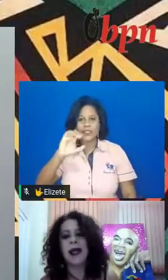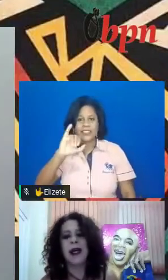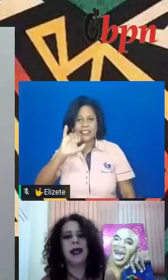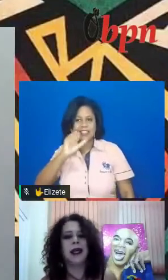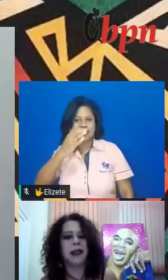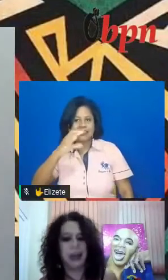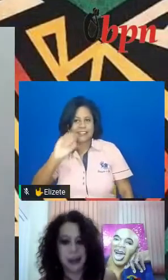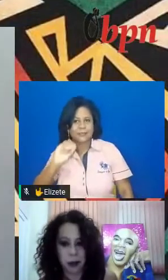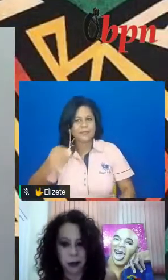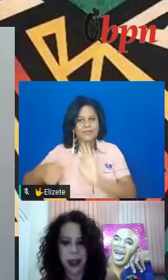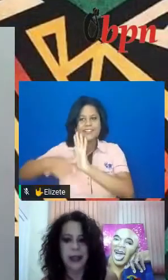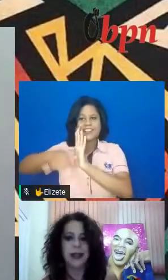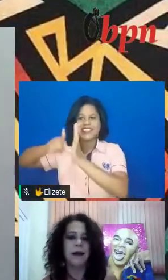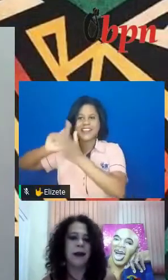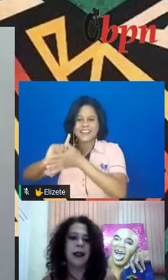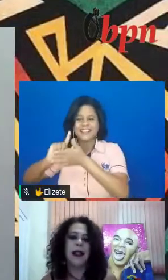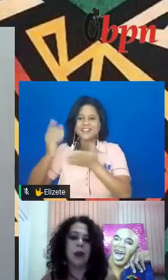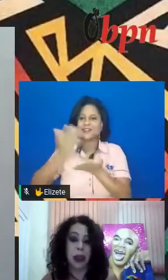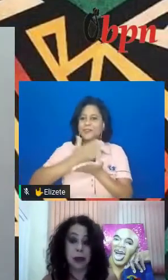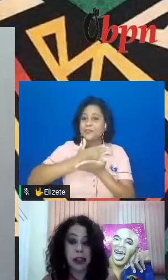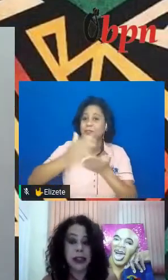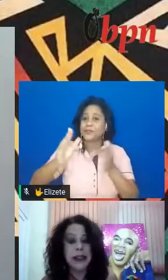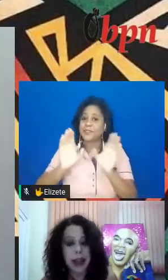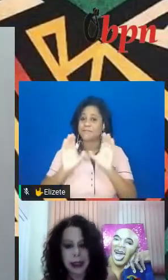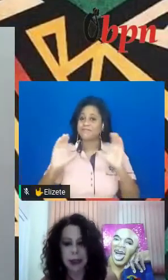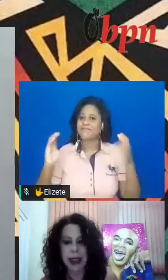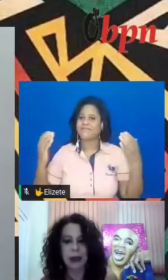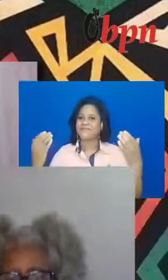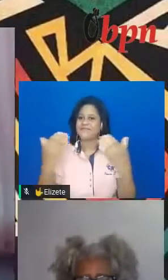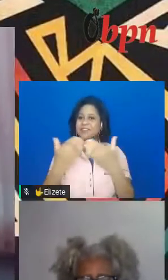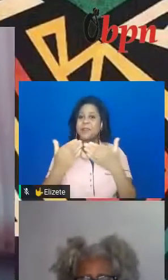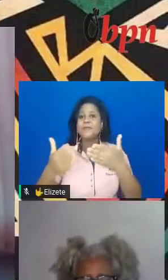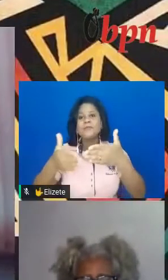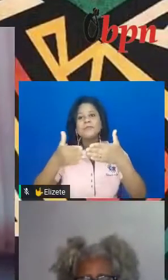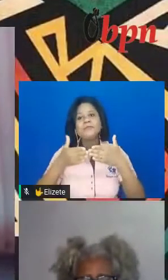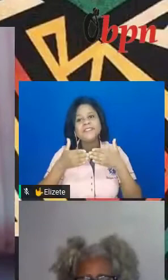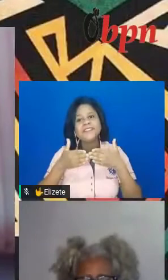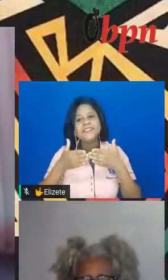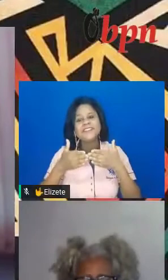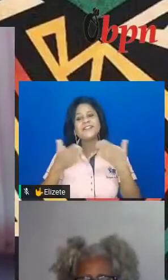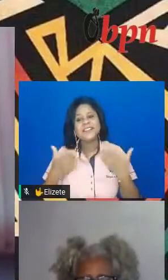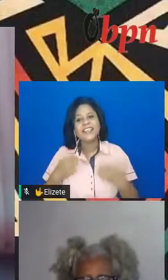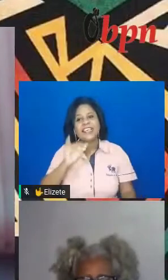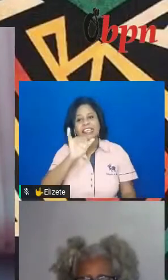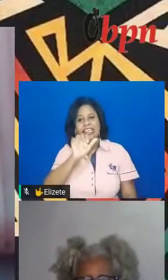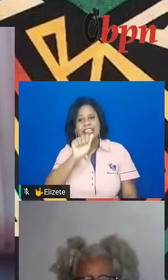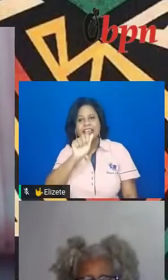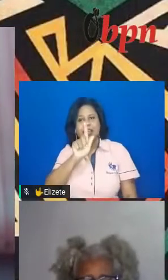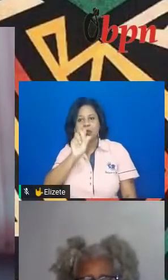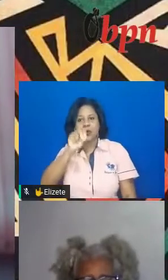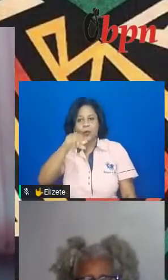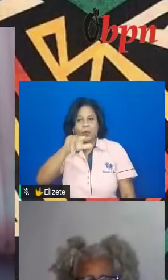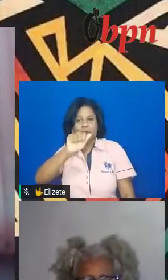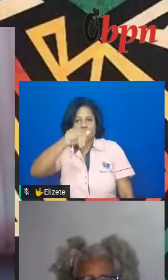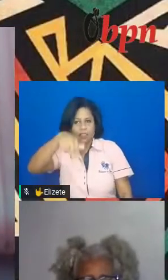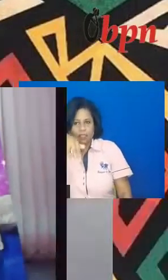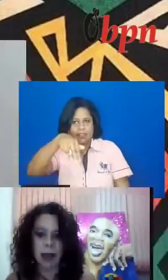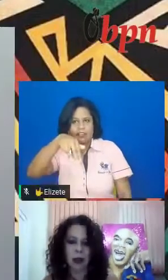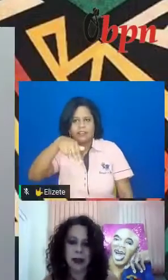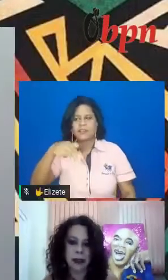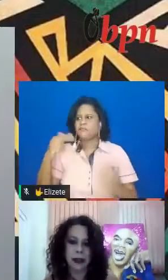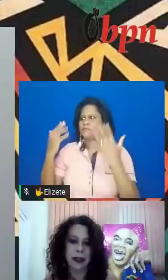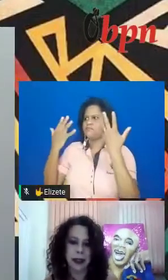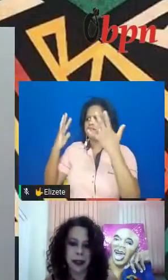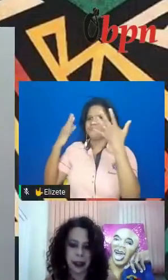começar essa conferência, eu quero pedir licença para a Yagunan, que é a nossa autoridade, né? Quero fazer uma saudação